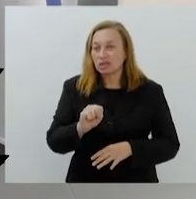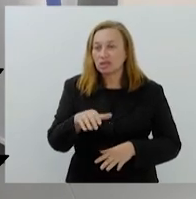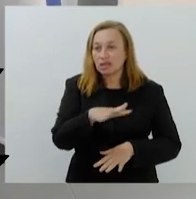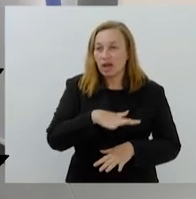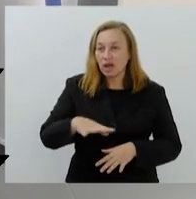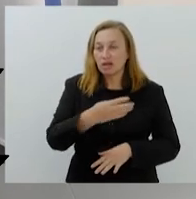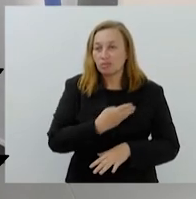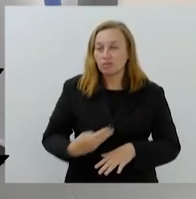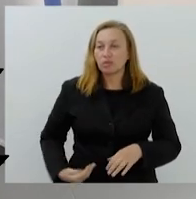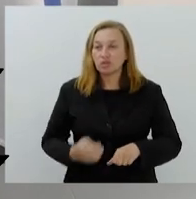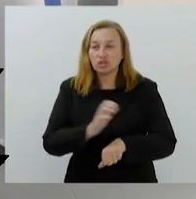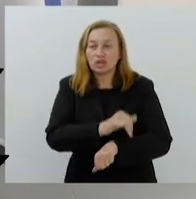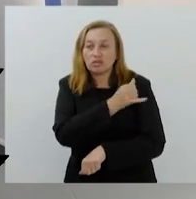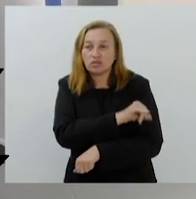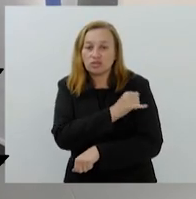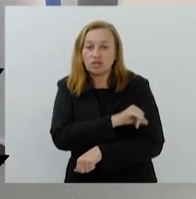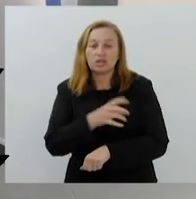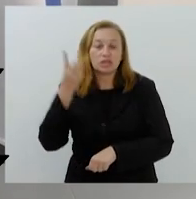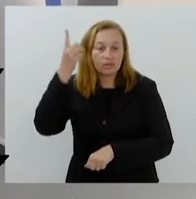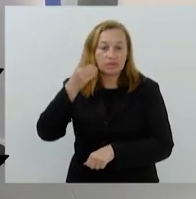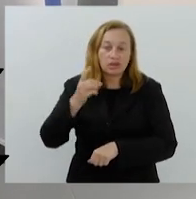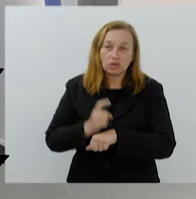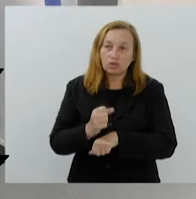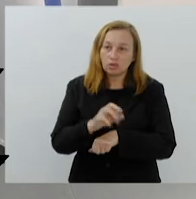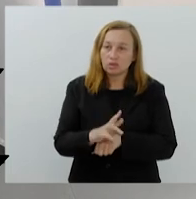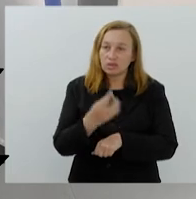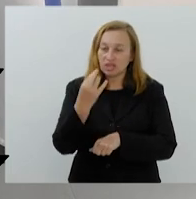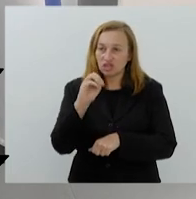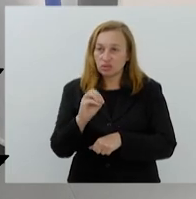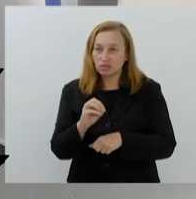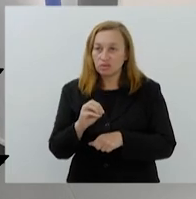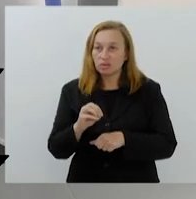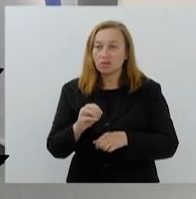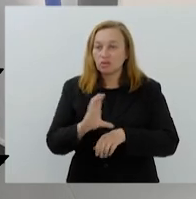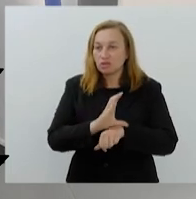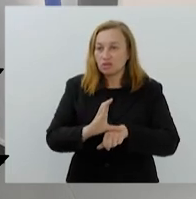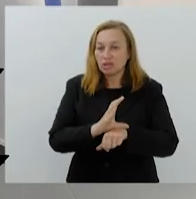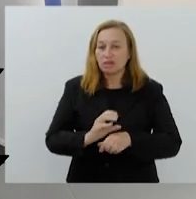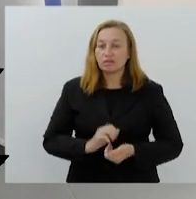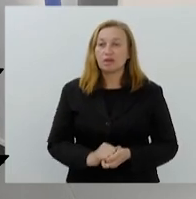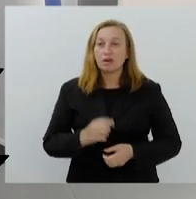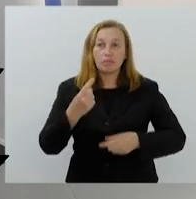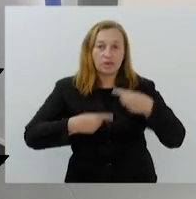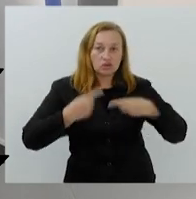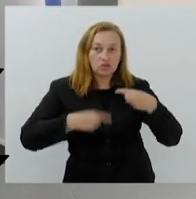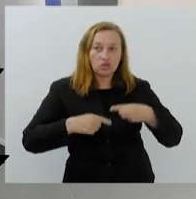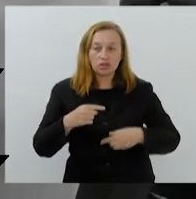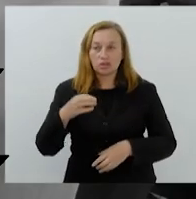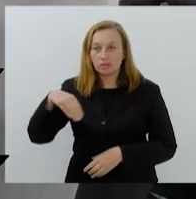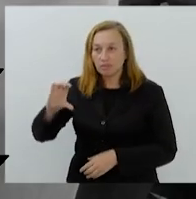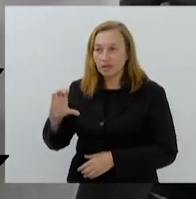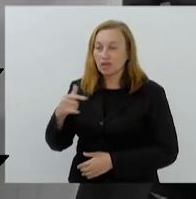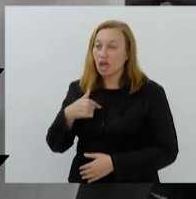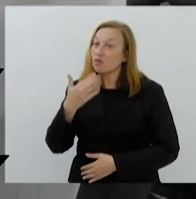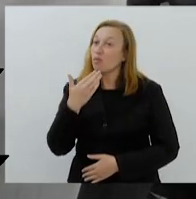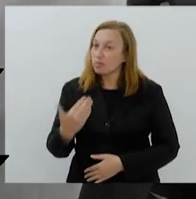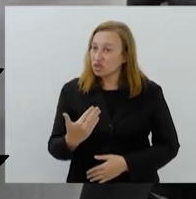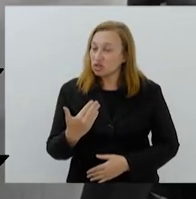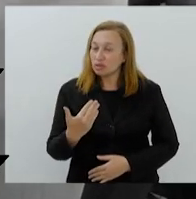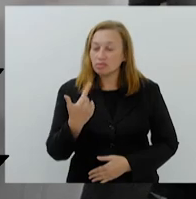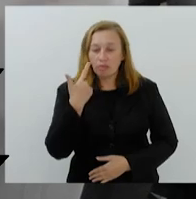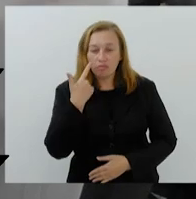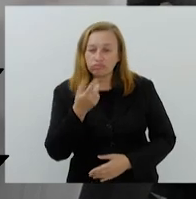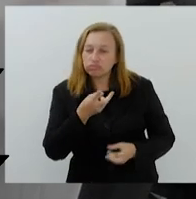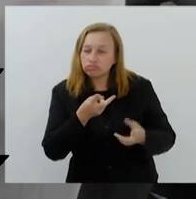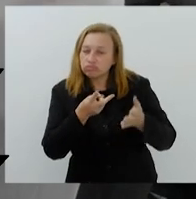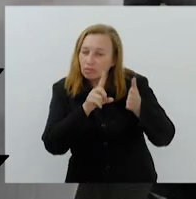Parecer do deputado Dr. Serginho é pela constitucionalidade. Para discutir, presidente. Para discutir, deputado não. Carlos Mink. Eu vou pedir vista, se